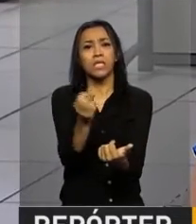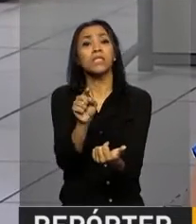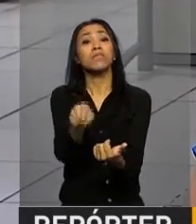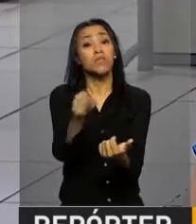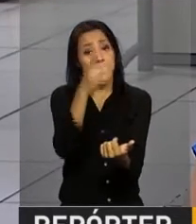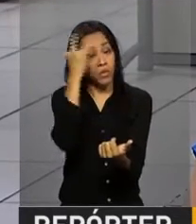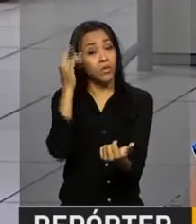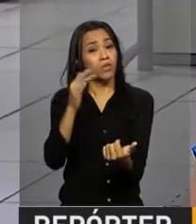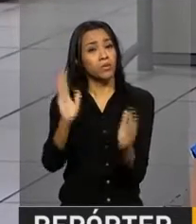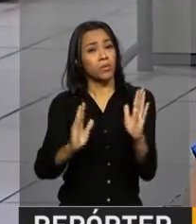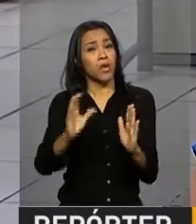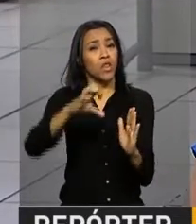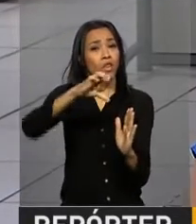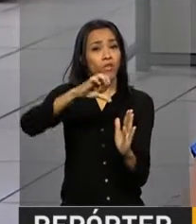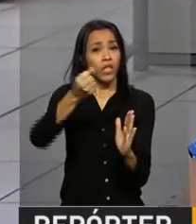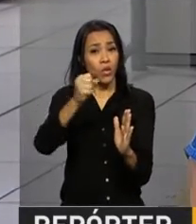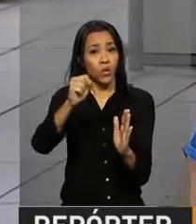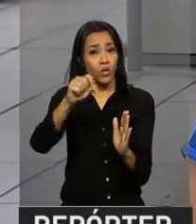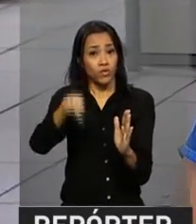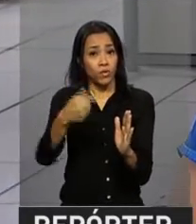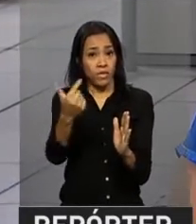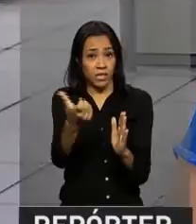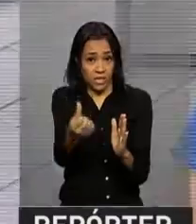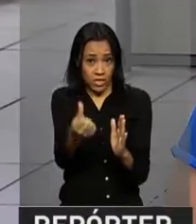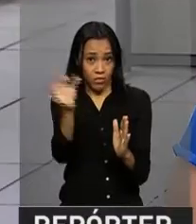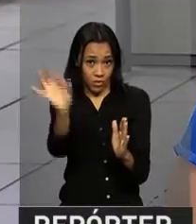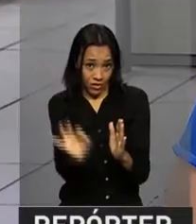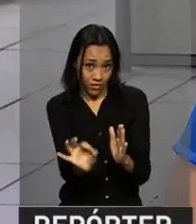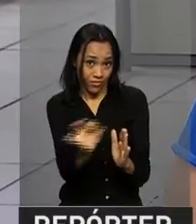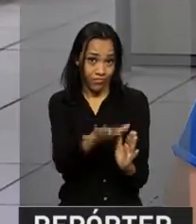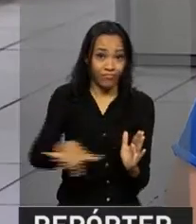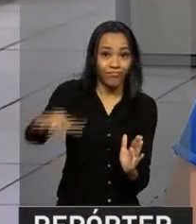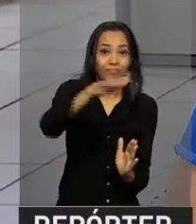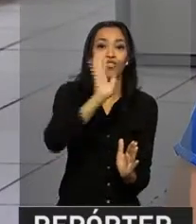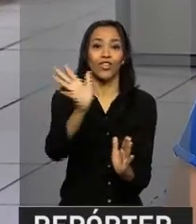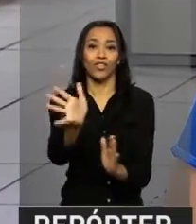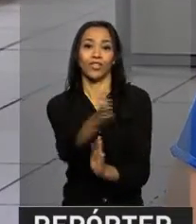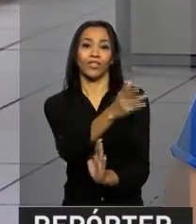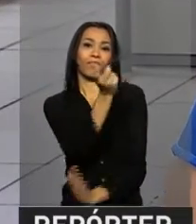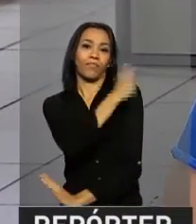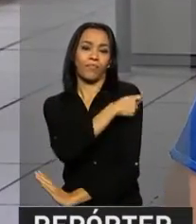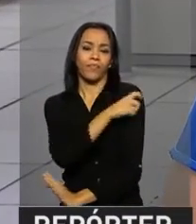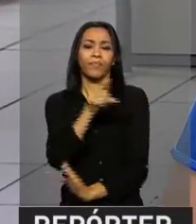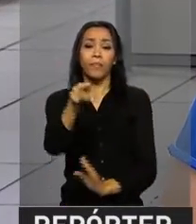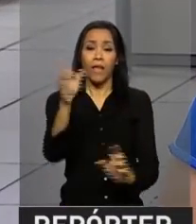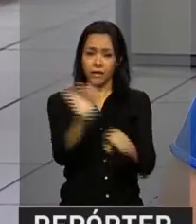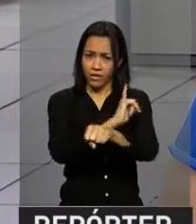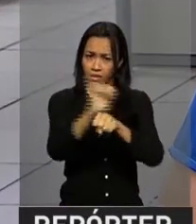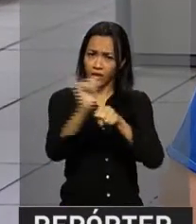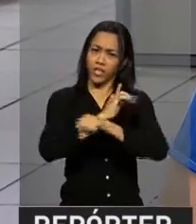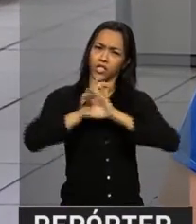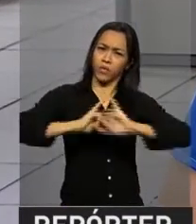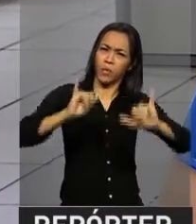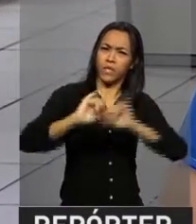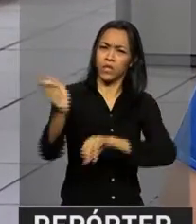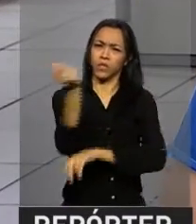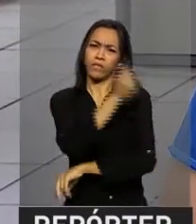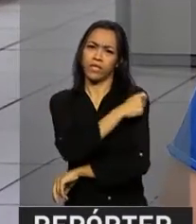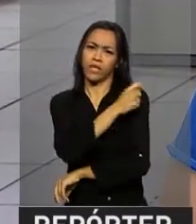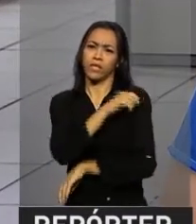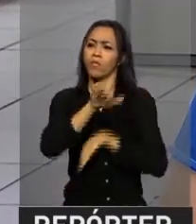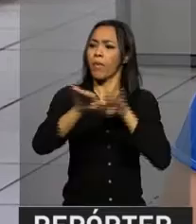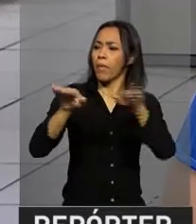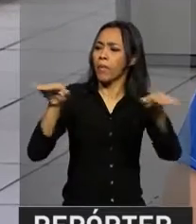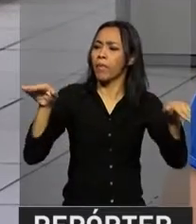a 98,6% da população prevista. As estratégias de antecipação da campanha e também